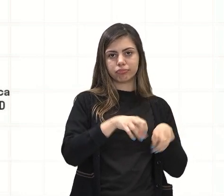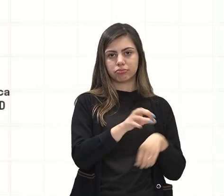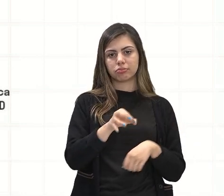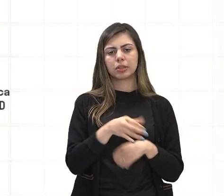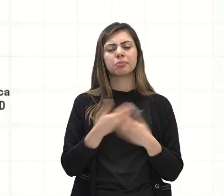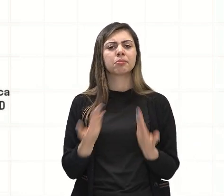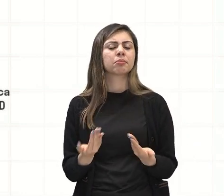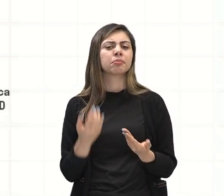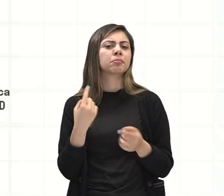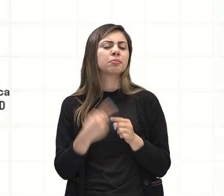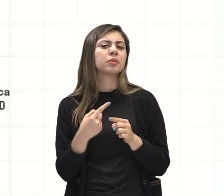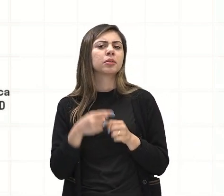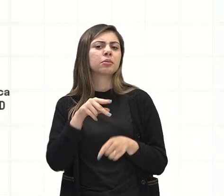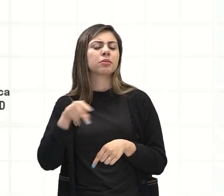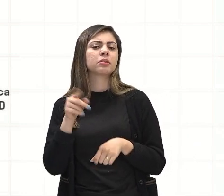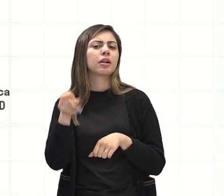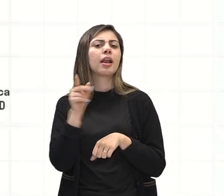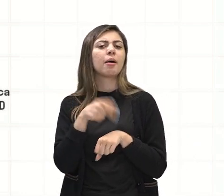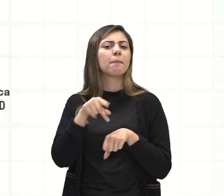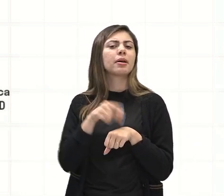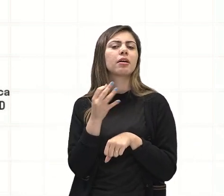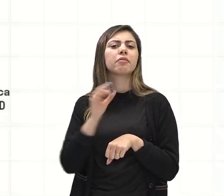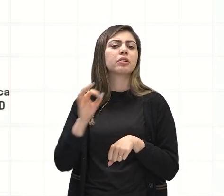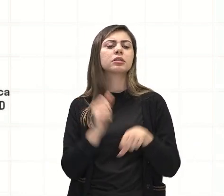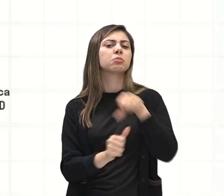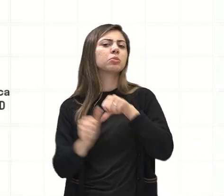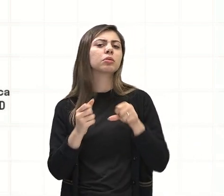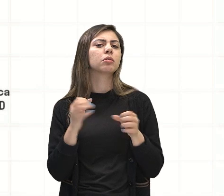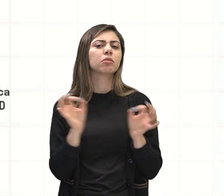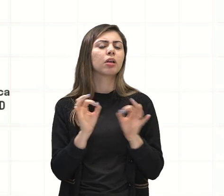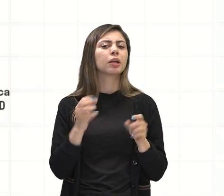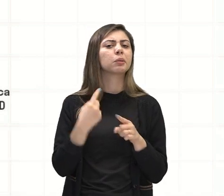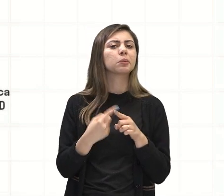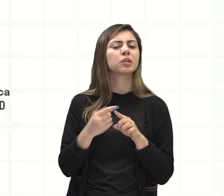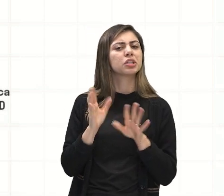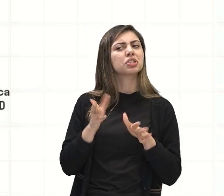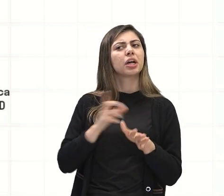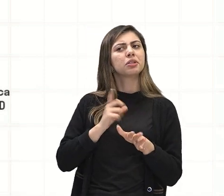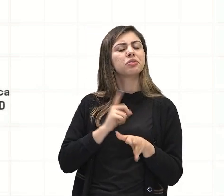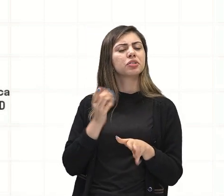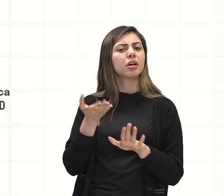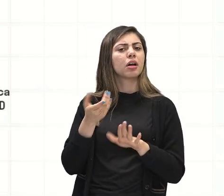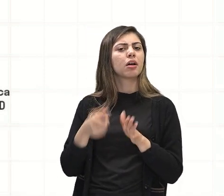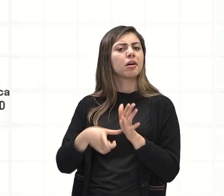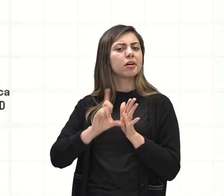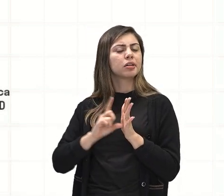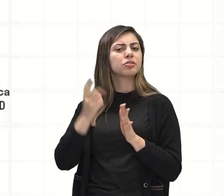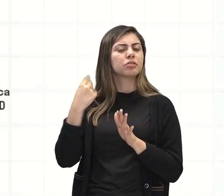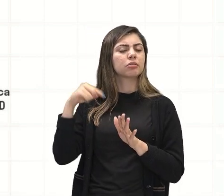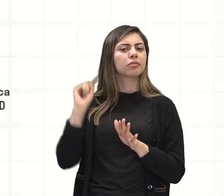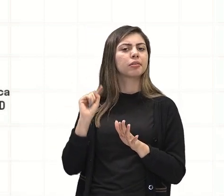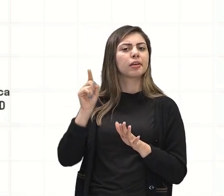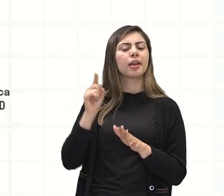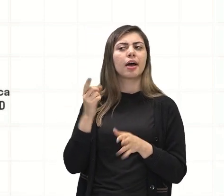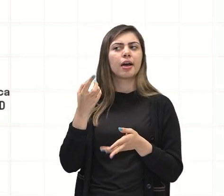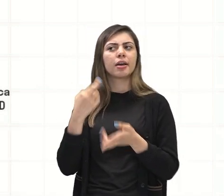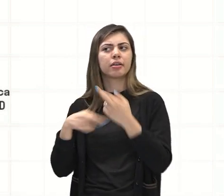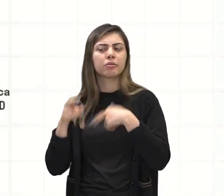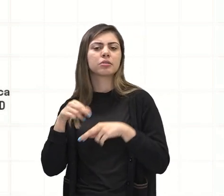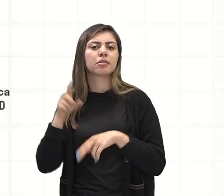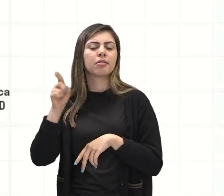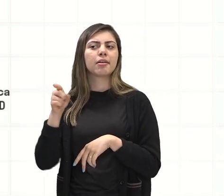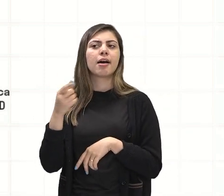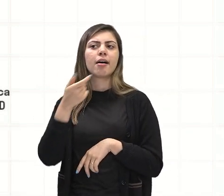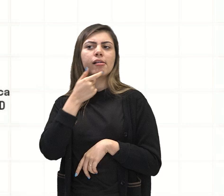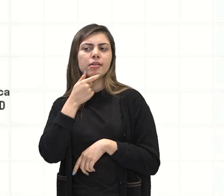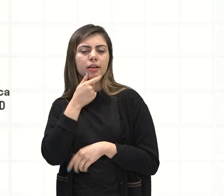que, professor, que a França não mudou? Se já tinha ocorrido a Revolução lá na Inglaterra, se já